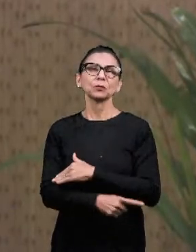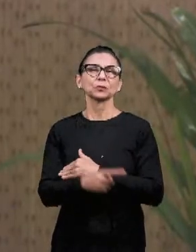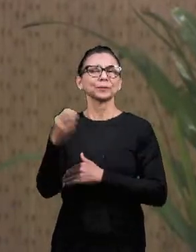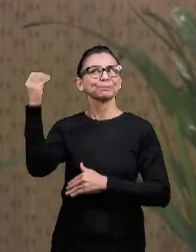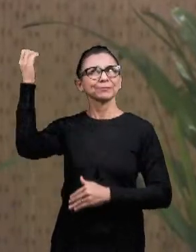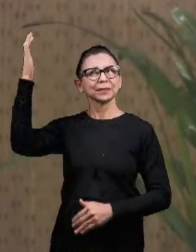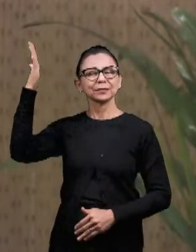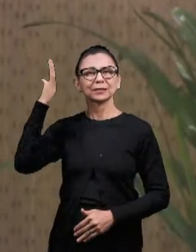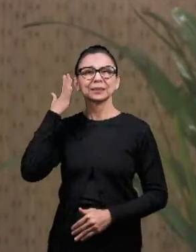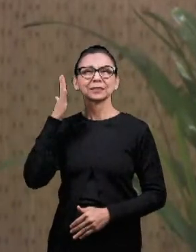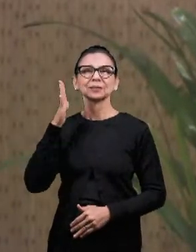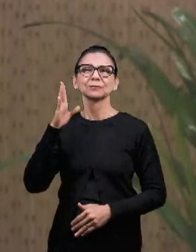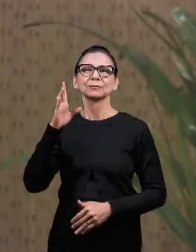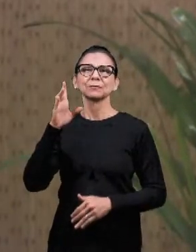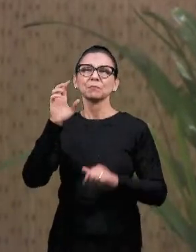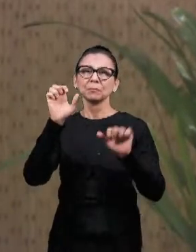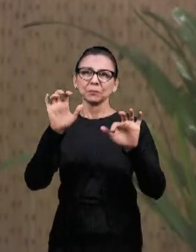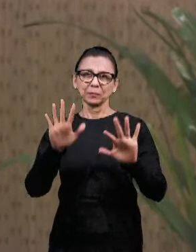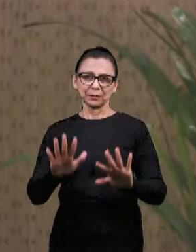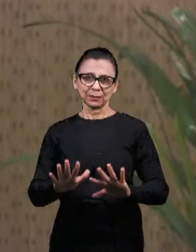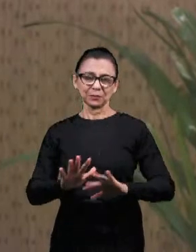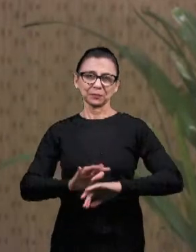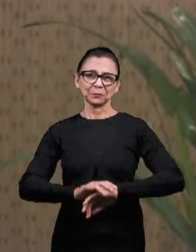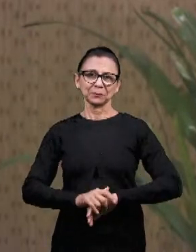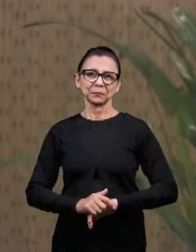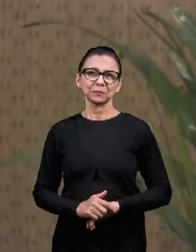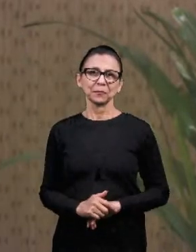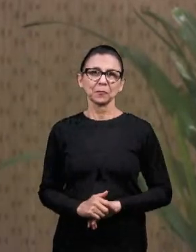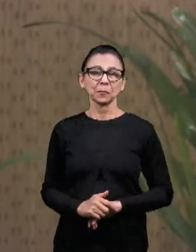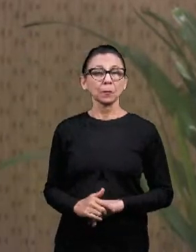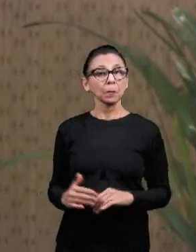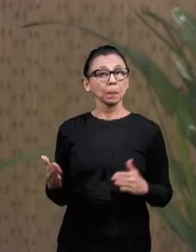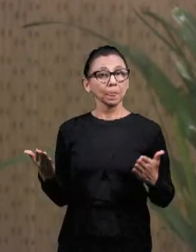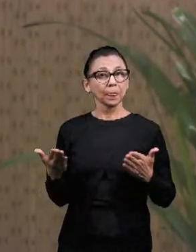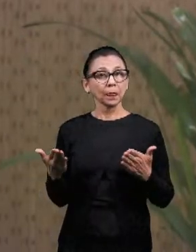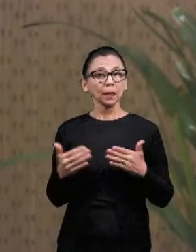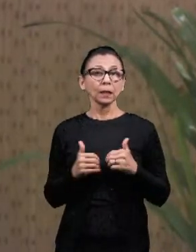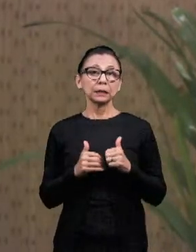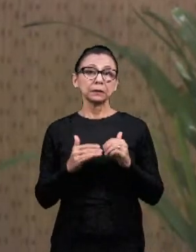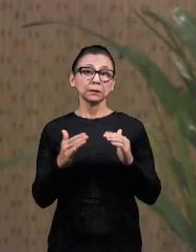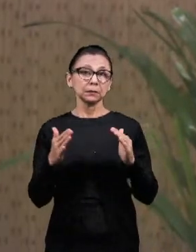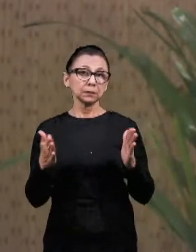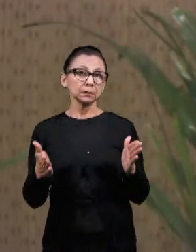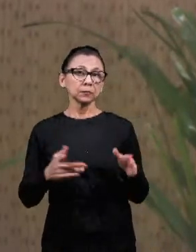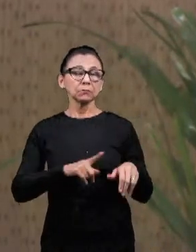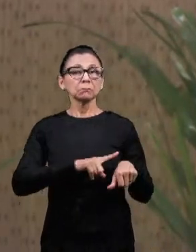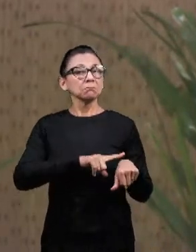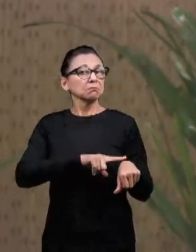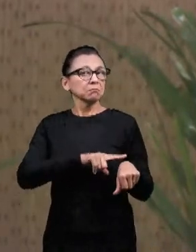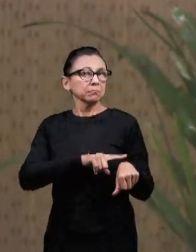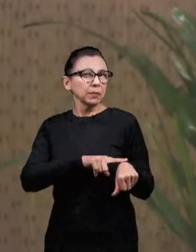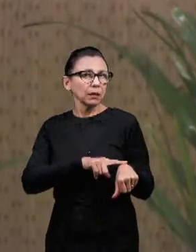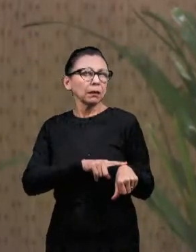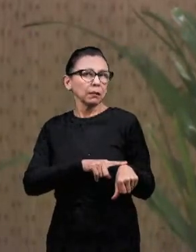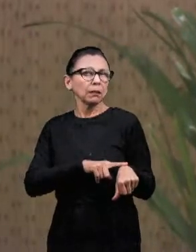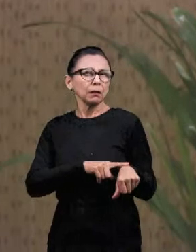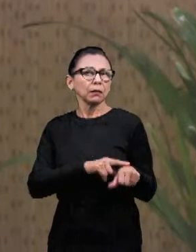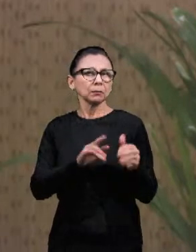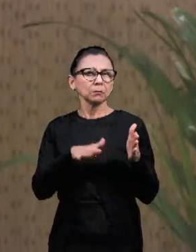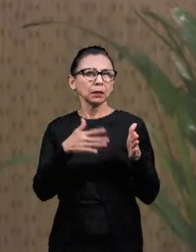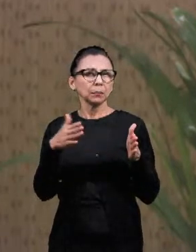é uma bênção para nós. Então nós estamos agora dando início a esse momento que temos feito ao longo